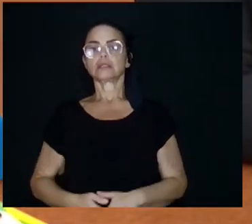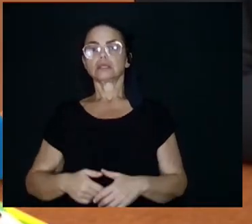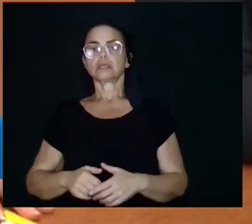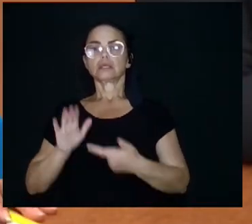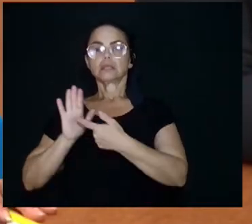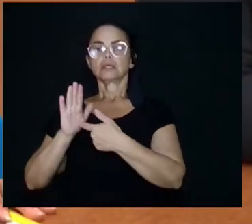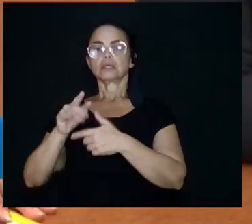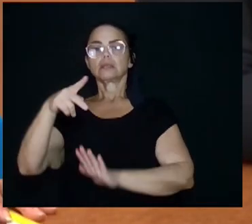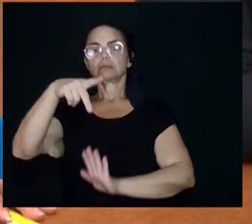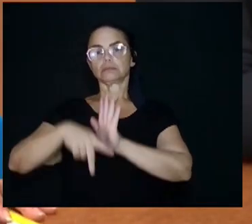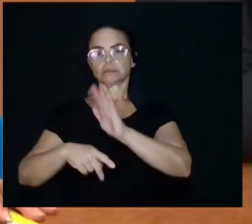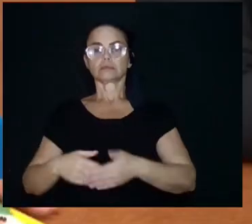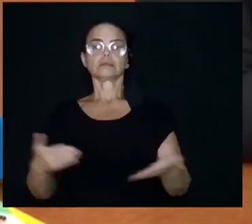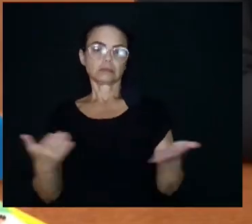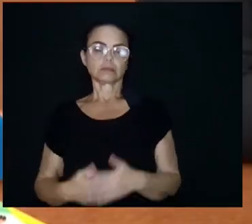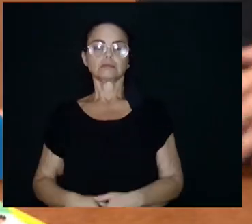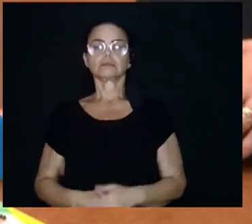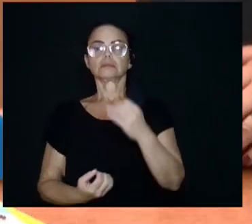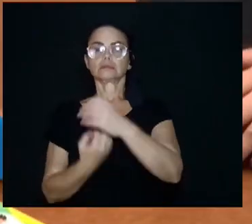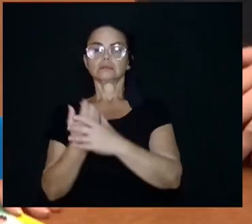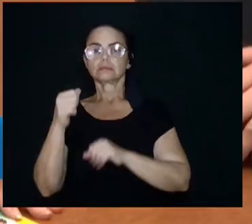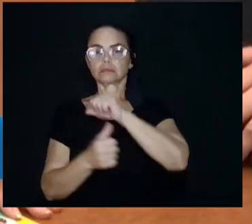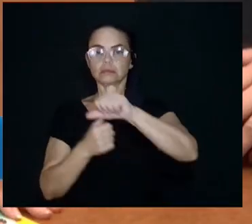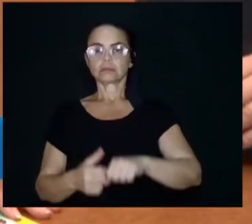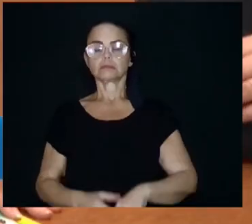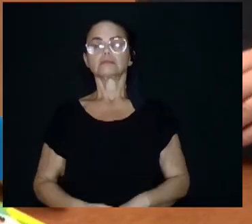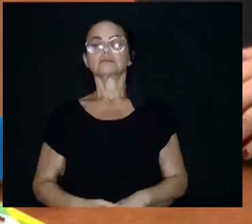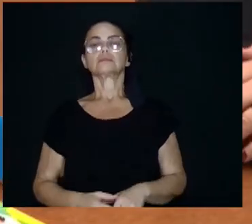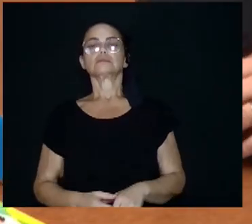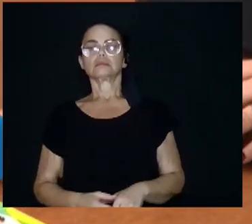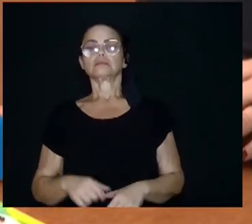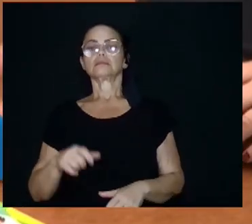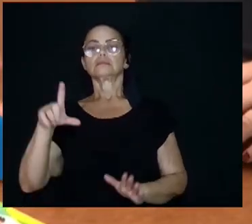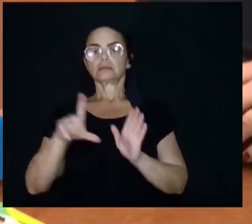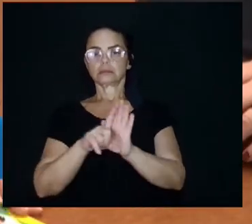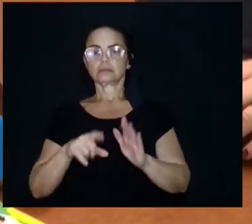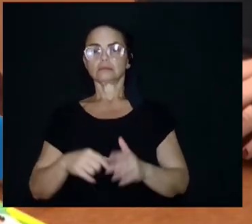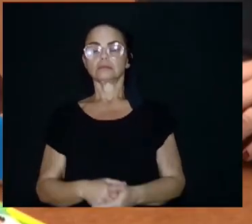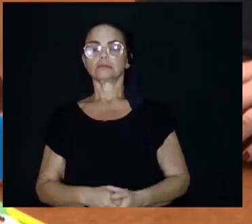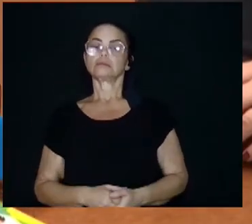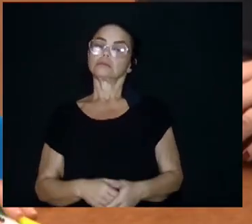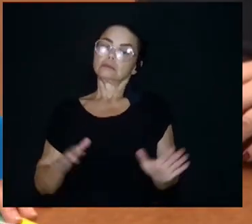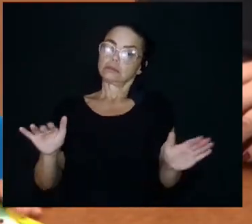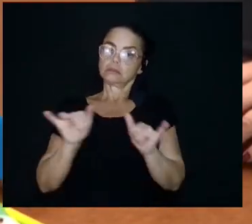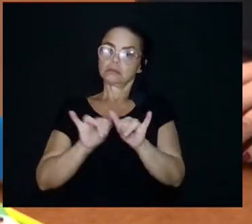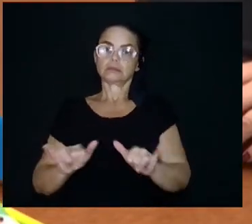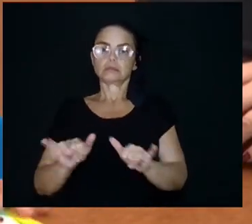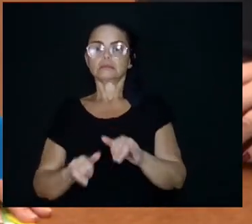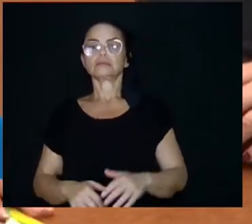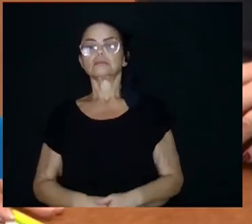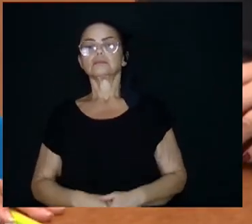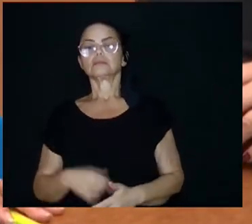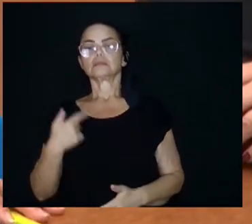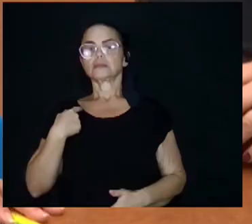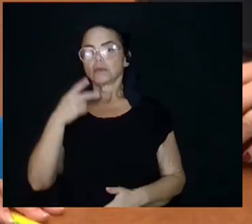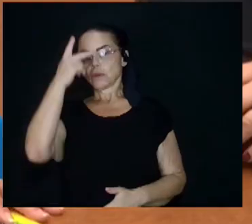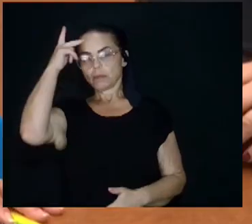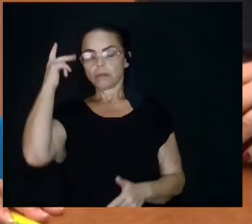agora virou lei. Não à toa, né, obviamente, porque eu sou uma pessoa que gagueja, né, eu sou uma